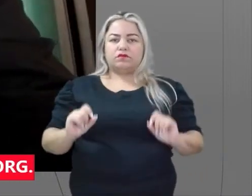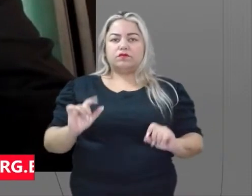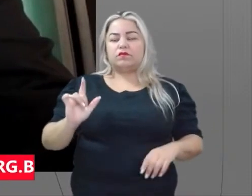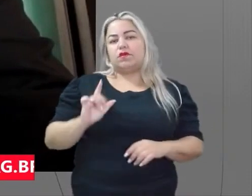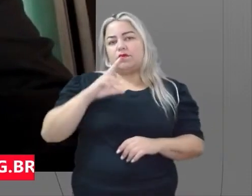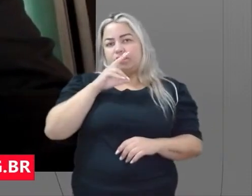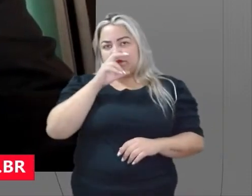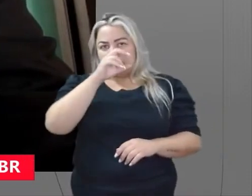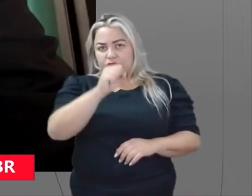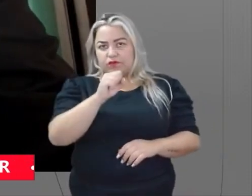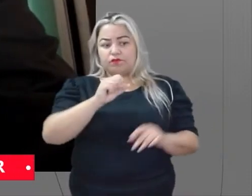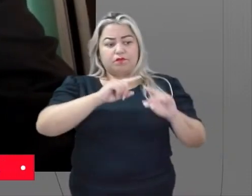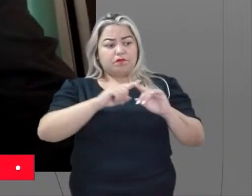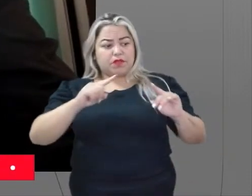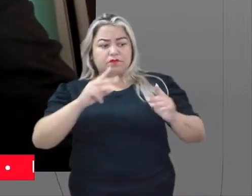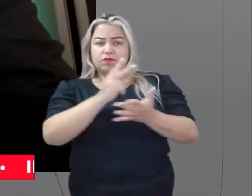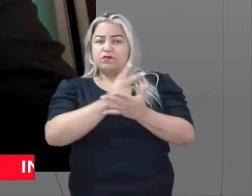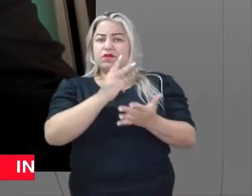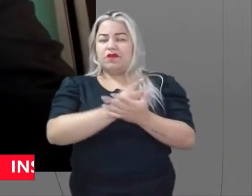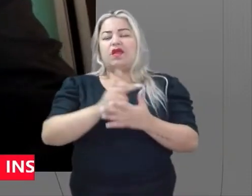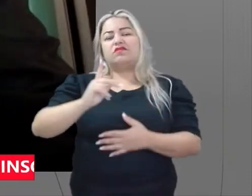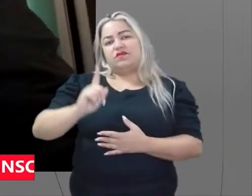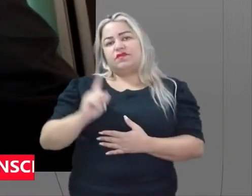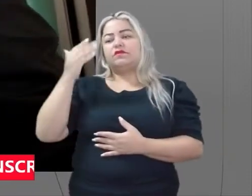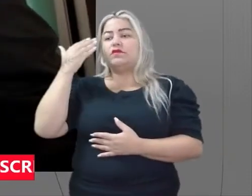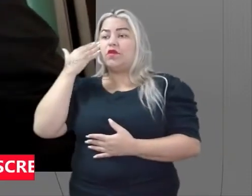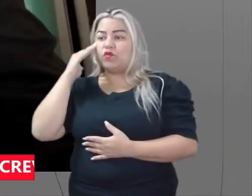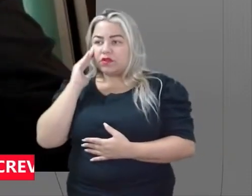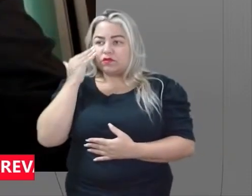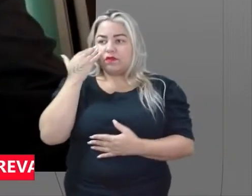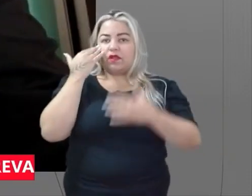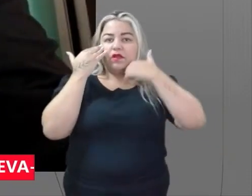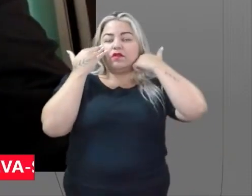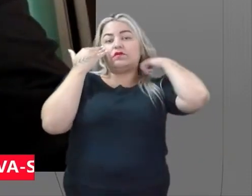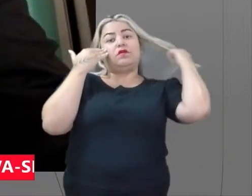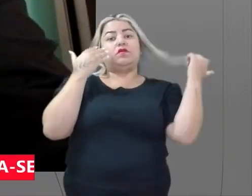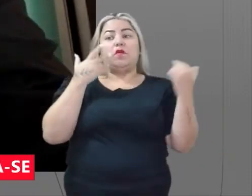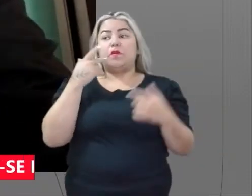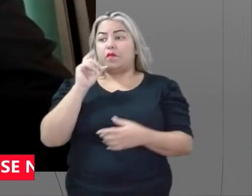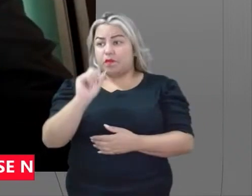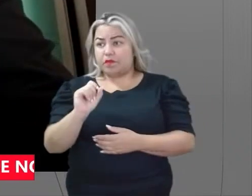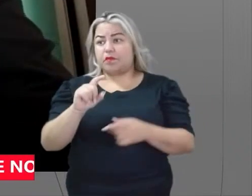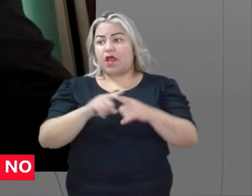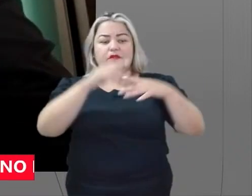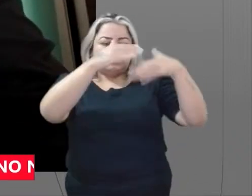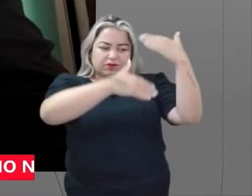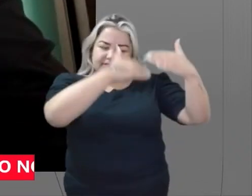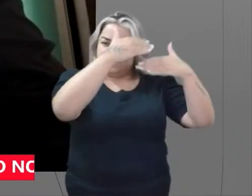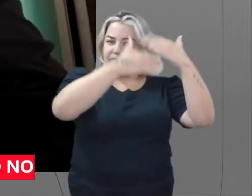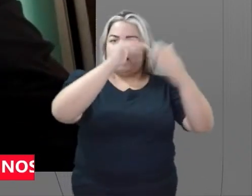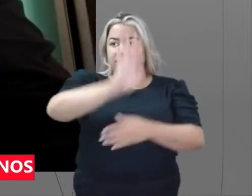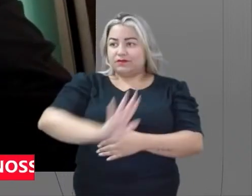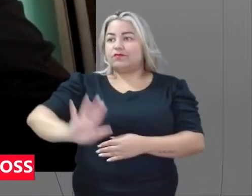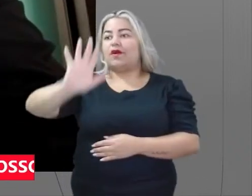fortes, mas, ao mesmo tempo, nós temos que entender definitivamente que para haver o desenvolvimento